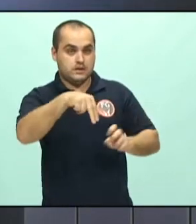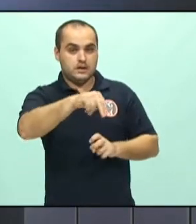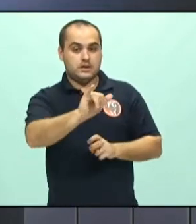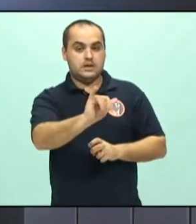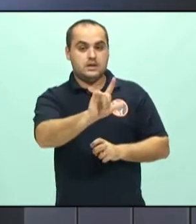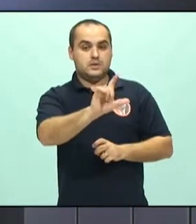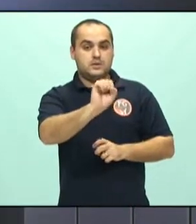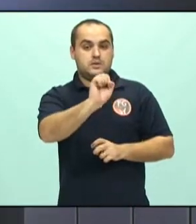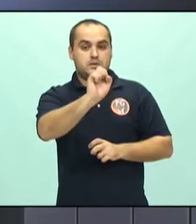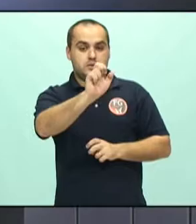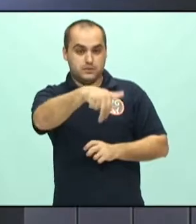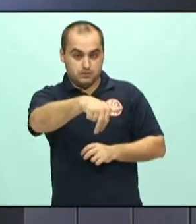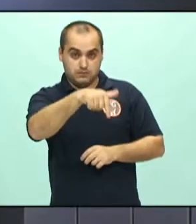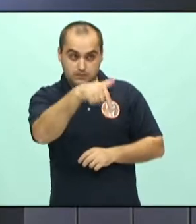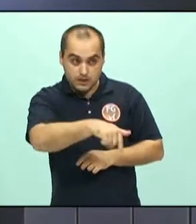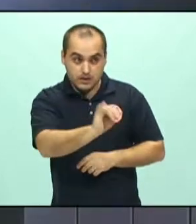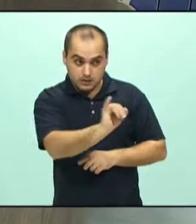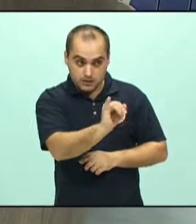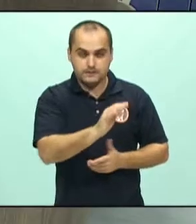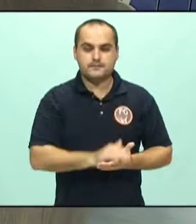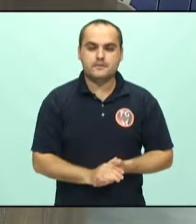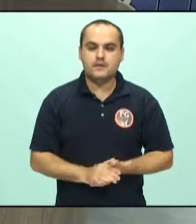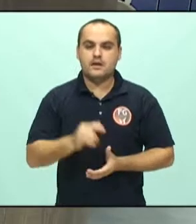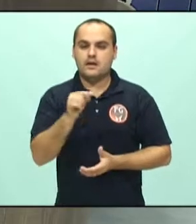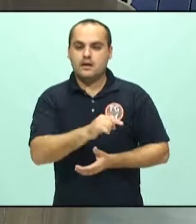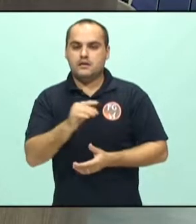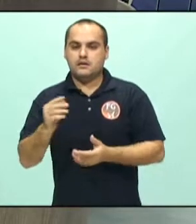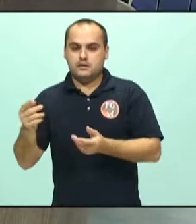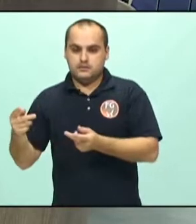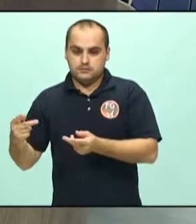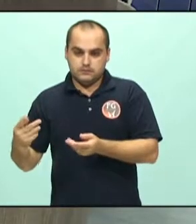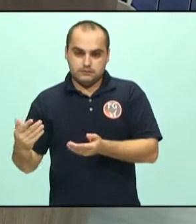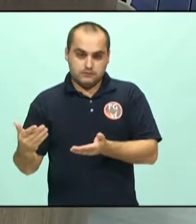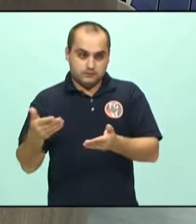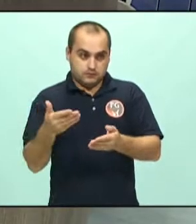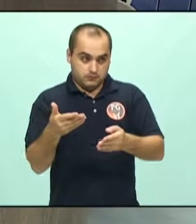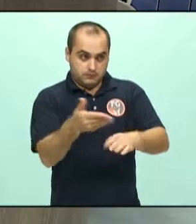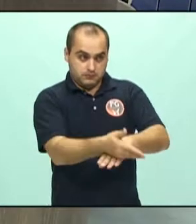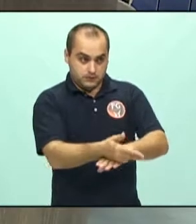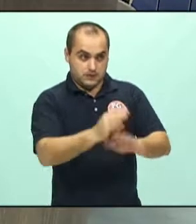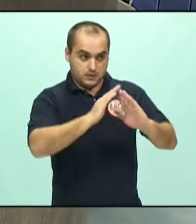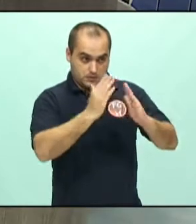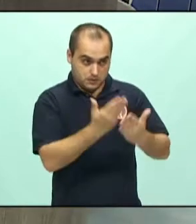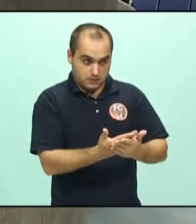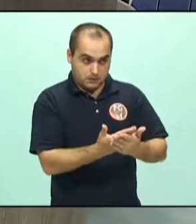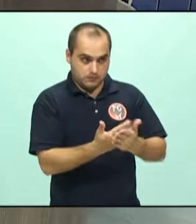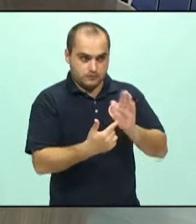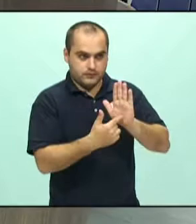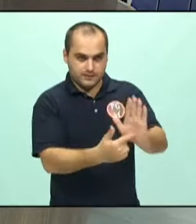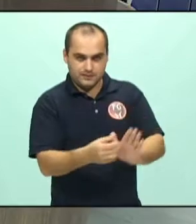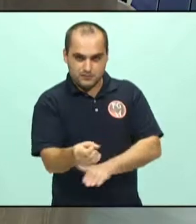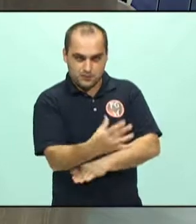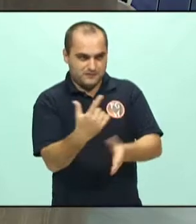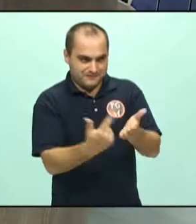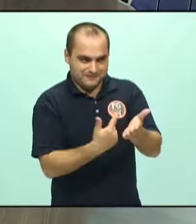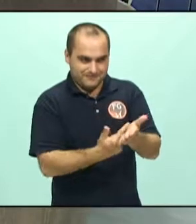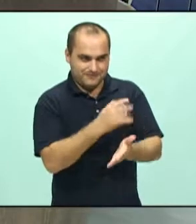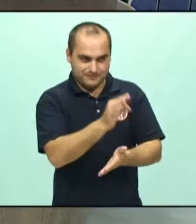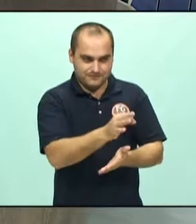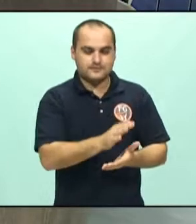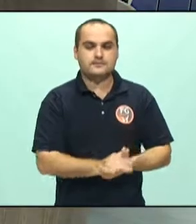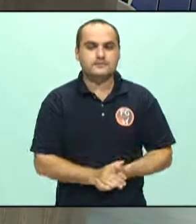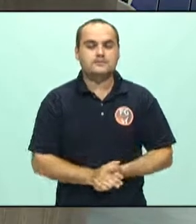Weber, que é aqui de Itajaí. Ele visitou a escola Rosa Helena a fim de apresentar um novo livro dele. E aí,